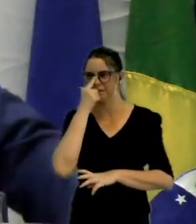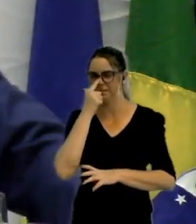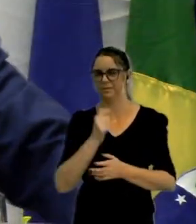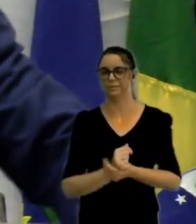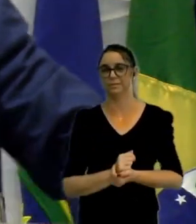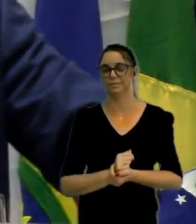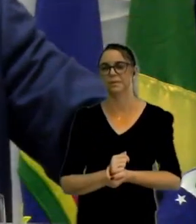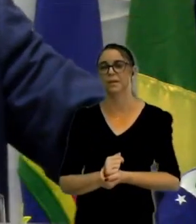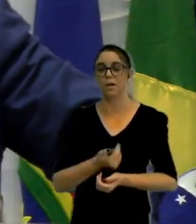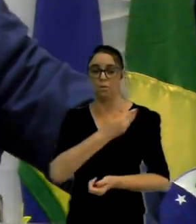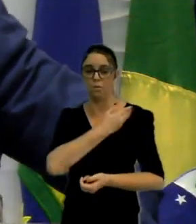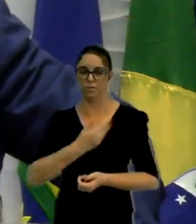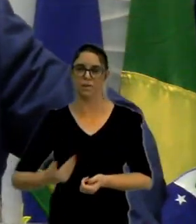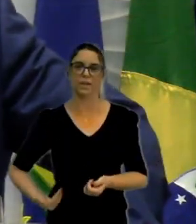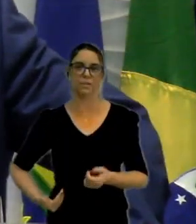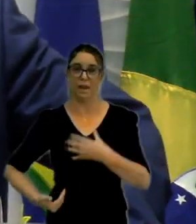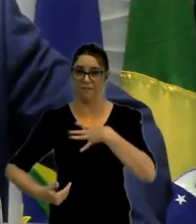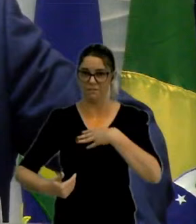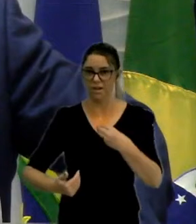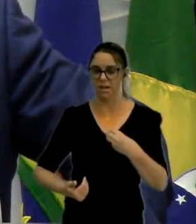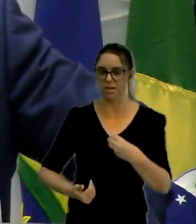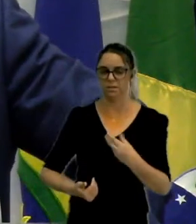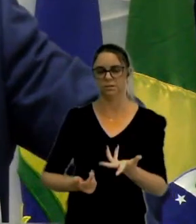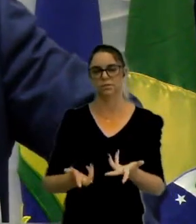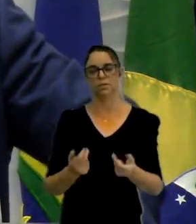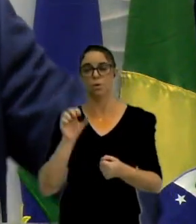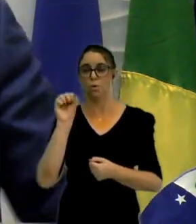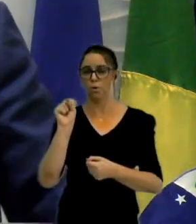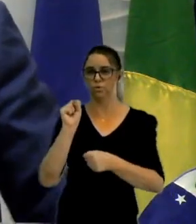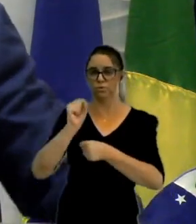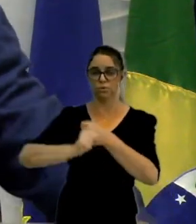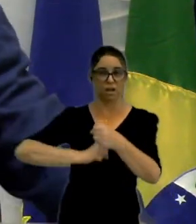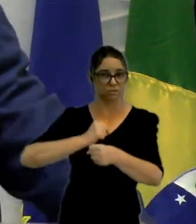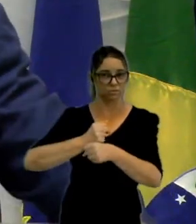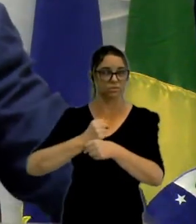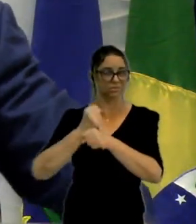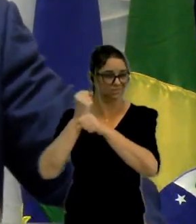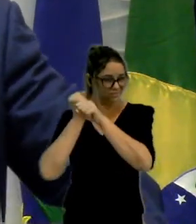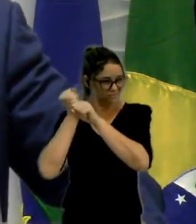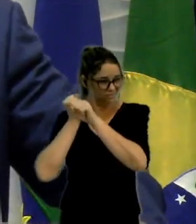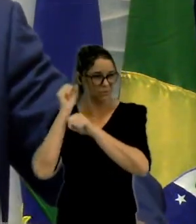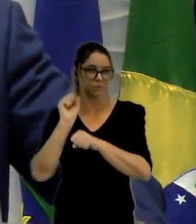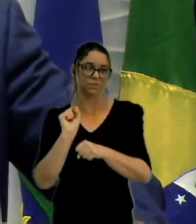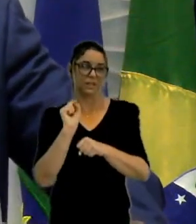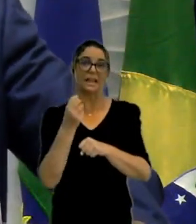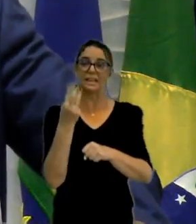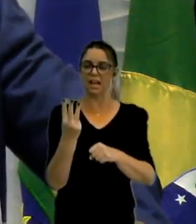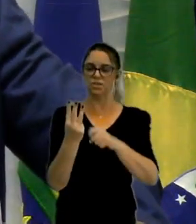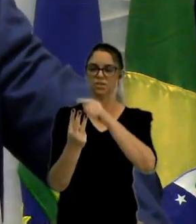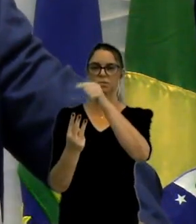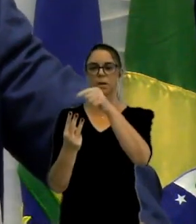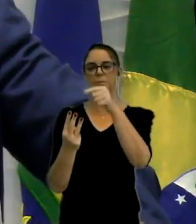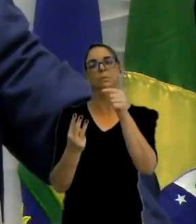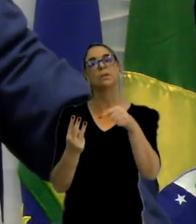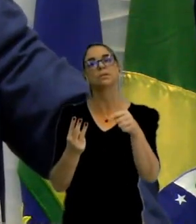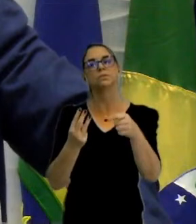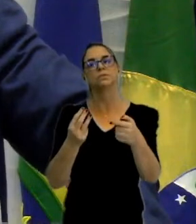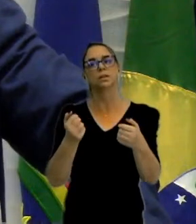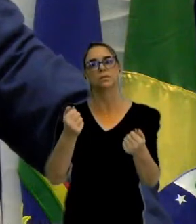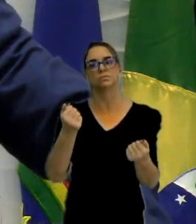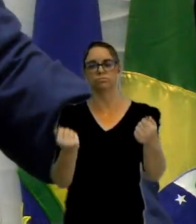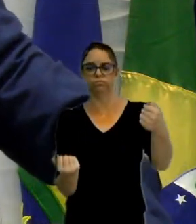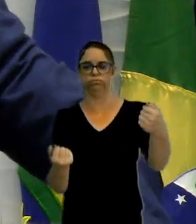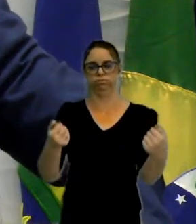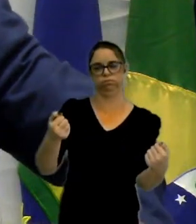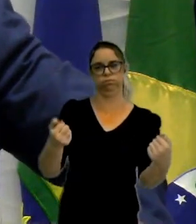No governo da filha dele, dos 8 anos, São Bento do Una tinha 3 tratores. Um era